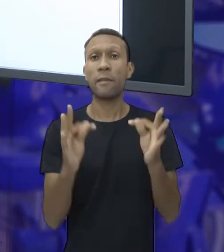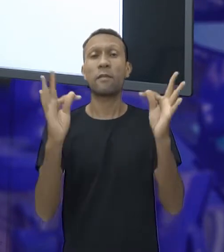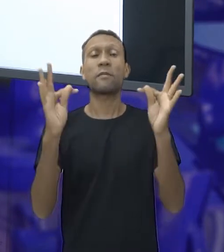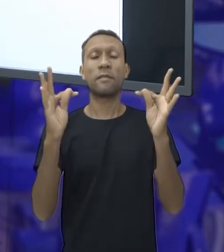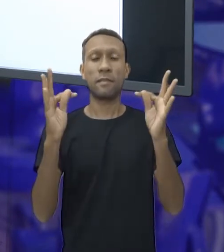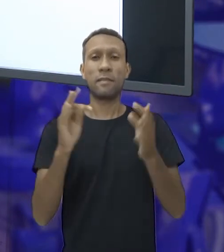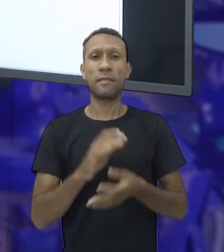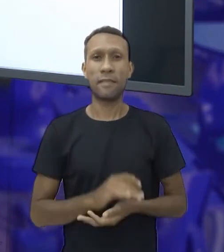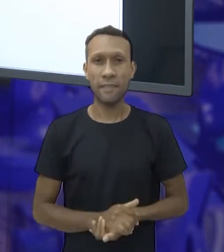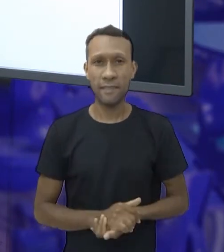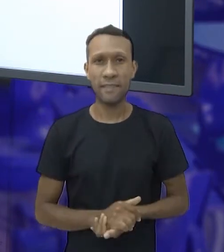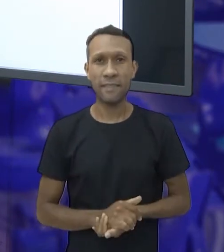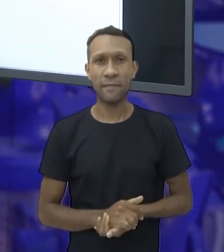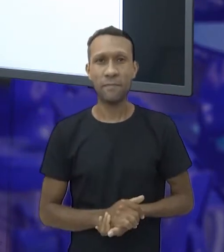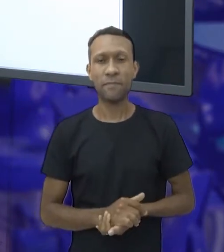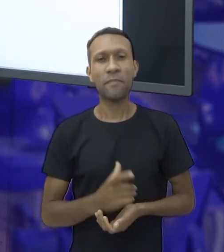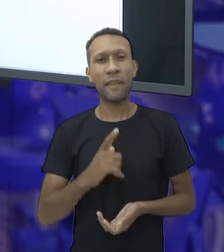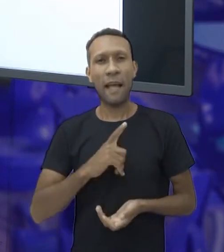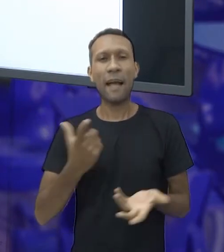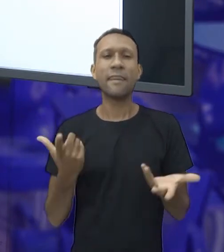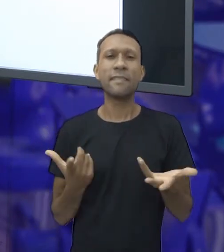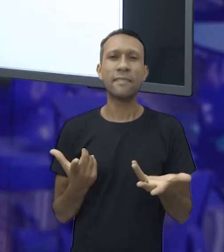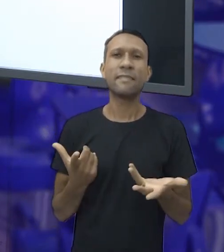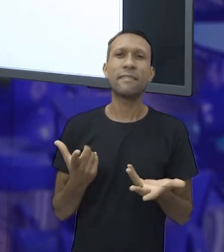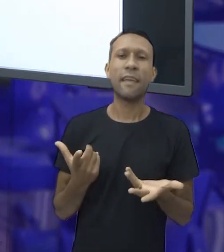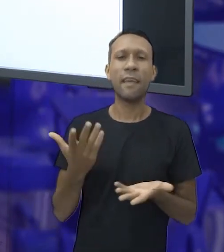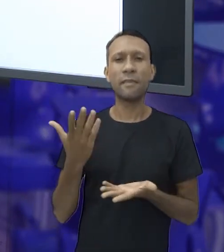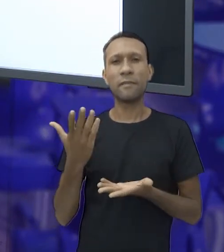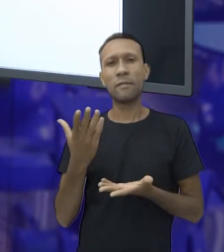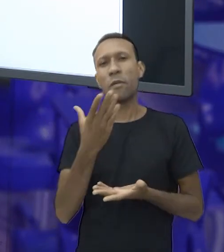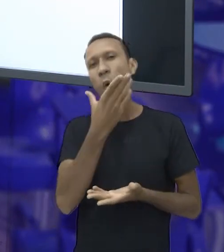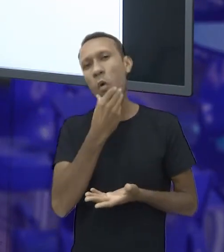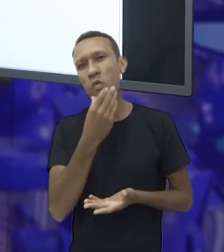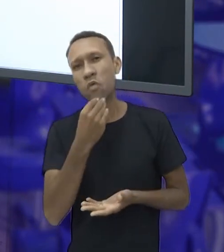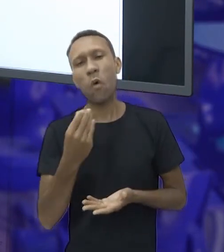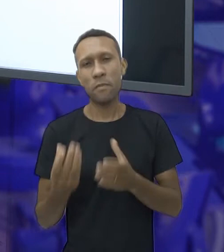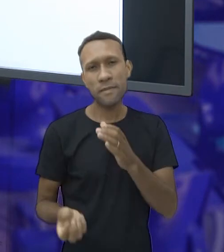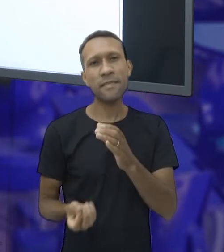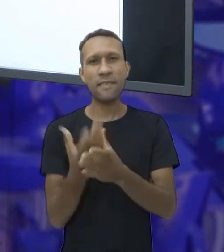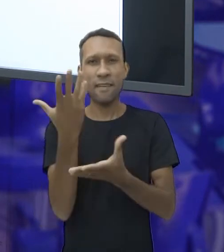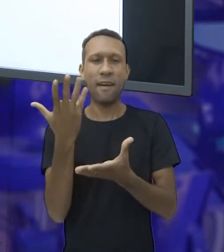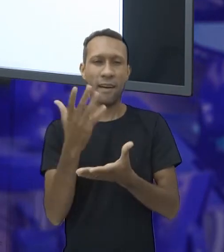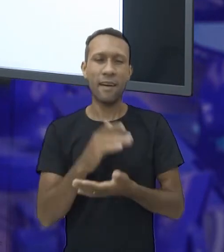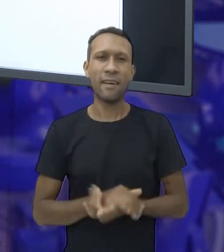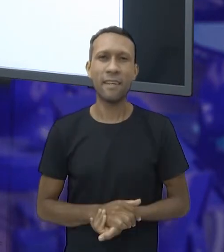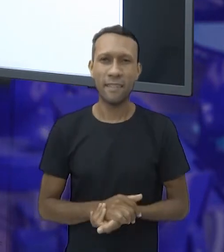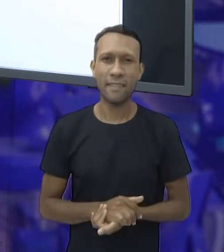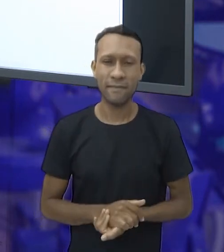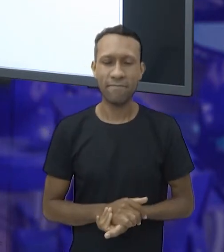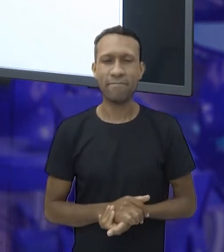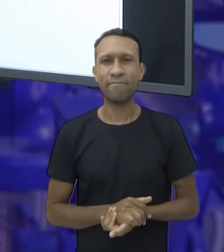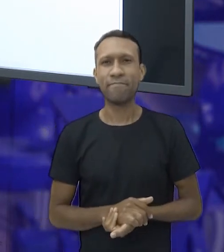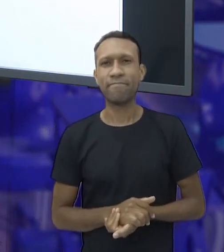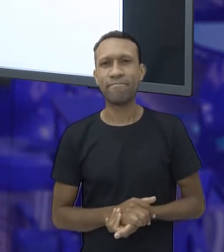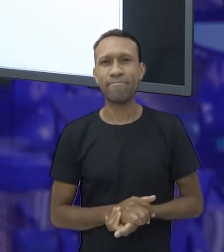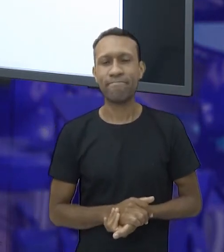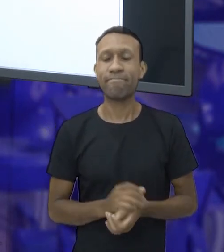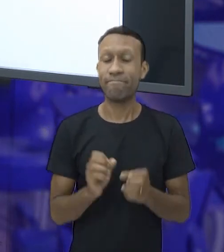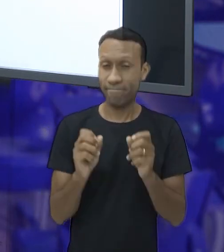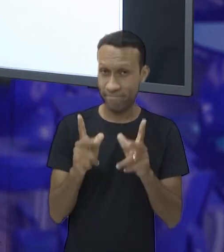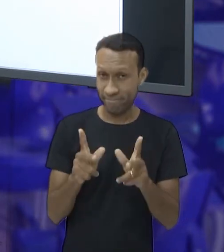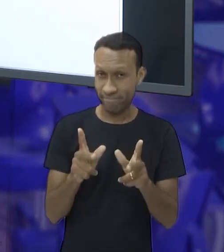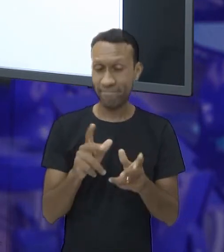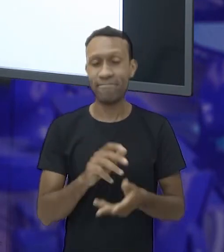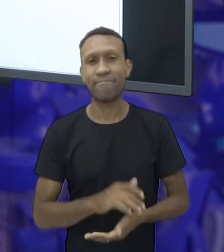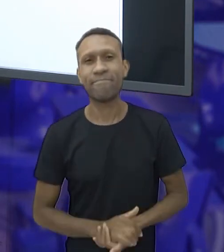produtivos. Aí nós vamos ter os geniais engenheiros da Toyota que foram responsáveis por isso. Daí o termo toyotismo, dentro